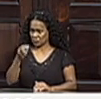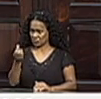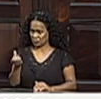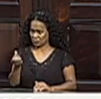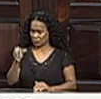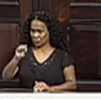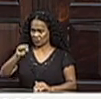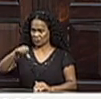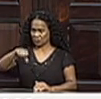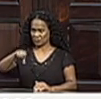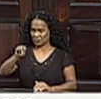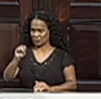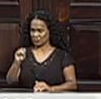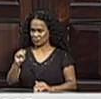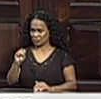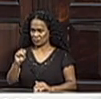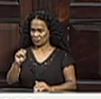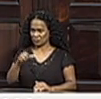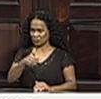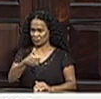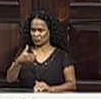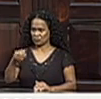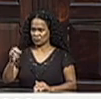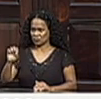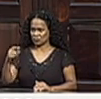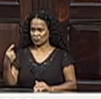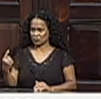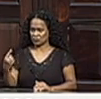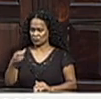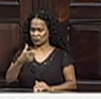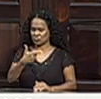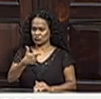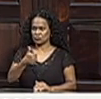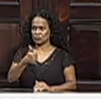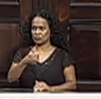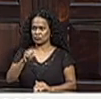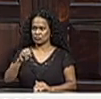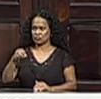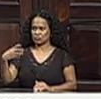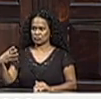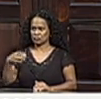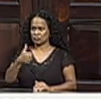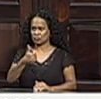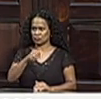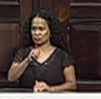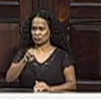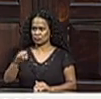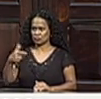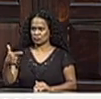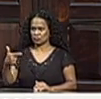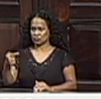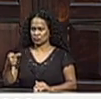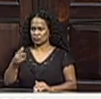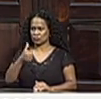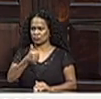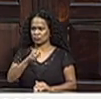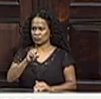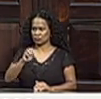96, 98, 101, 104, 107,